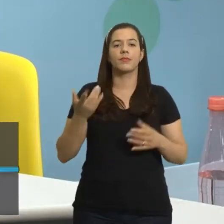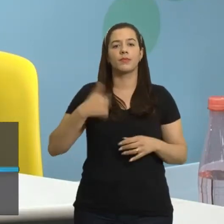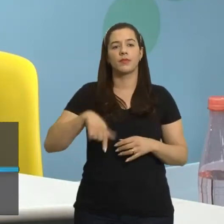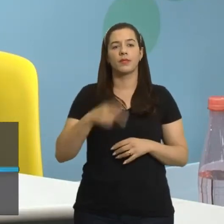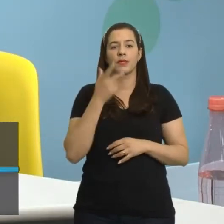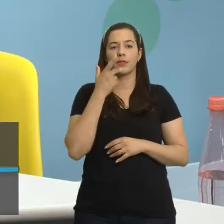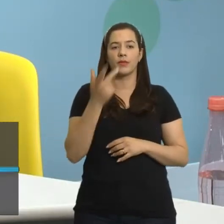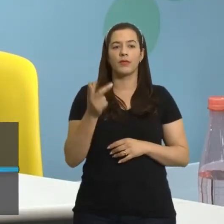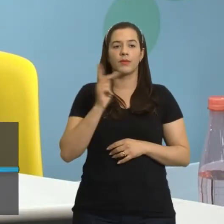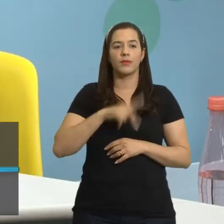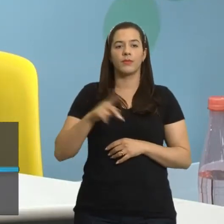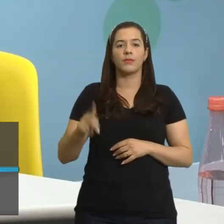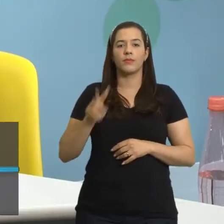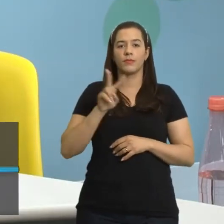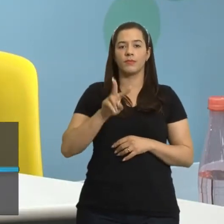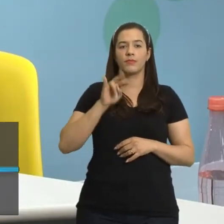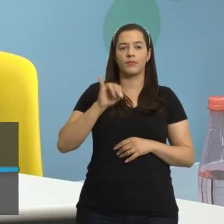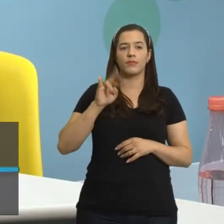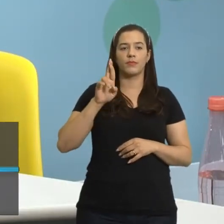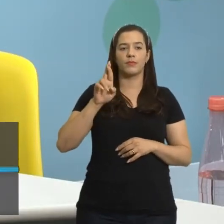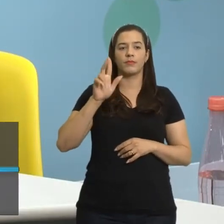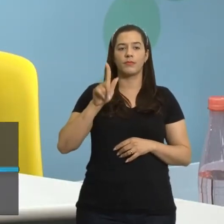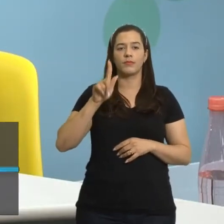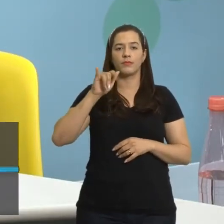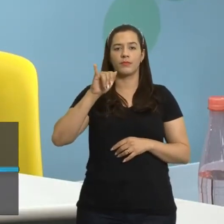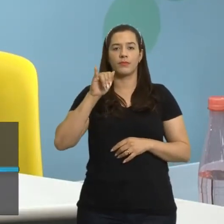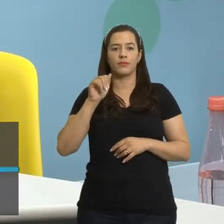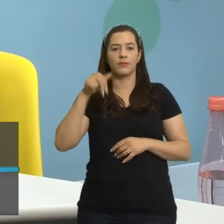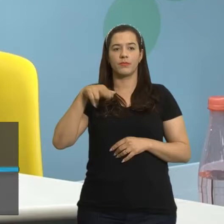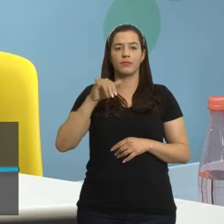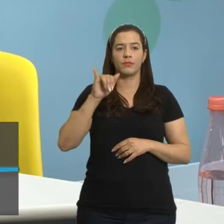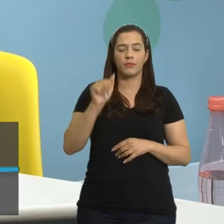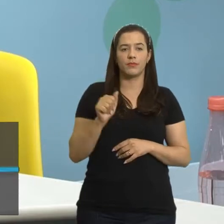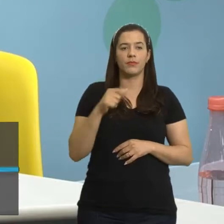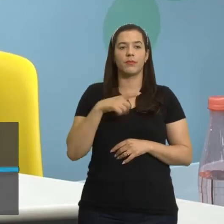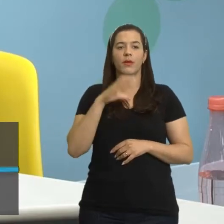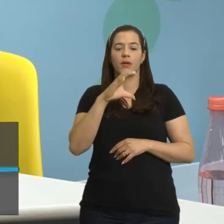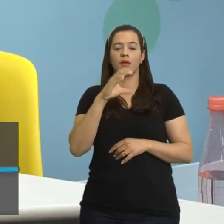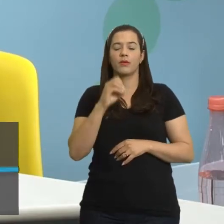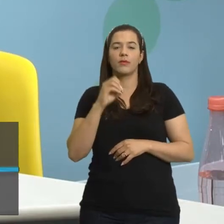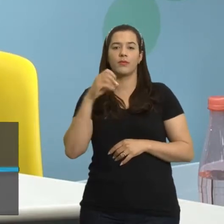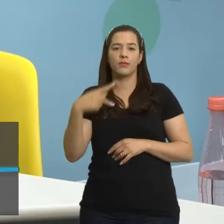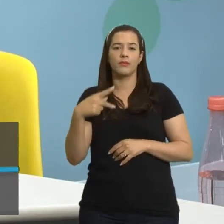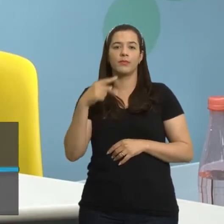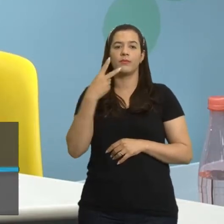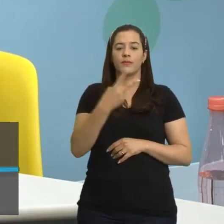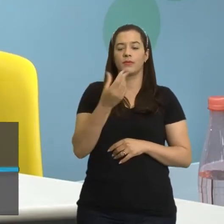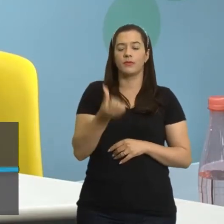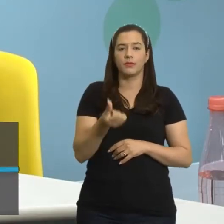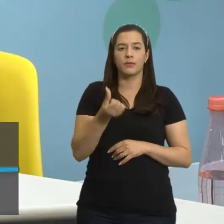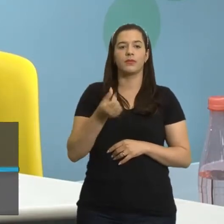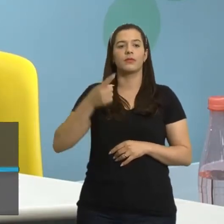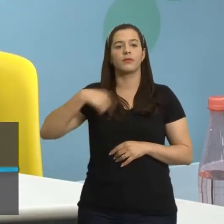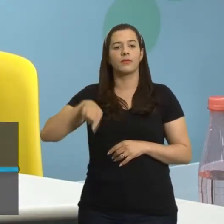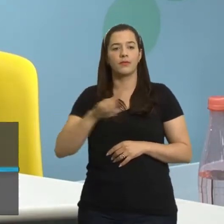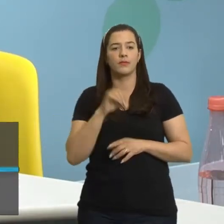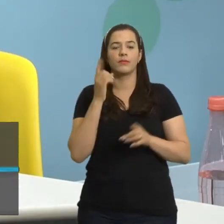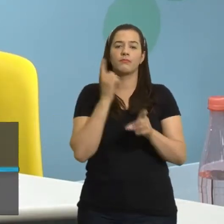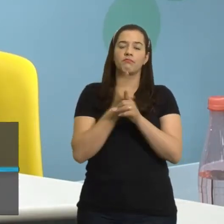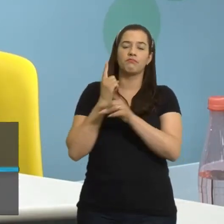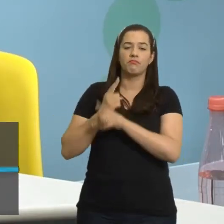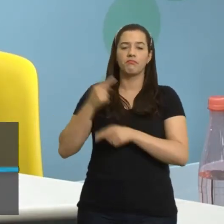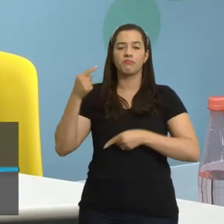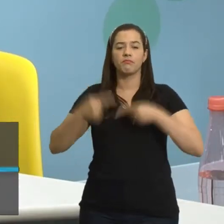a fala da professora Virgínia, que falou sobre a COP26, né? Nós estamos num momento de grandes discussões